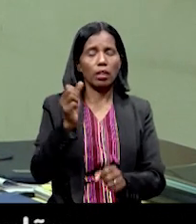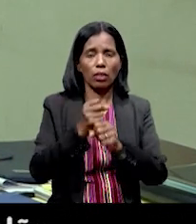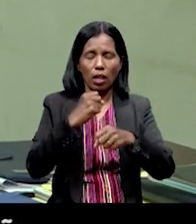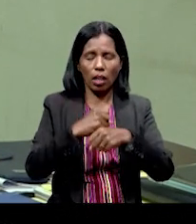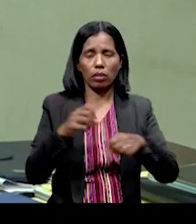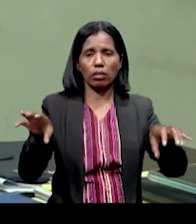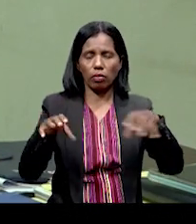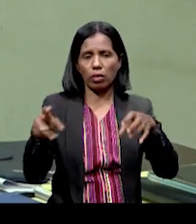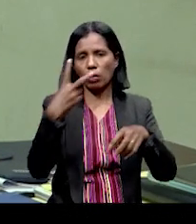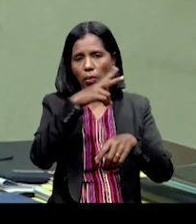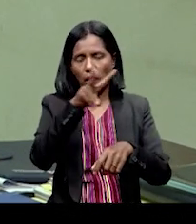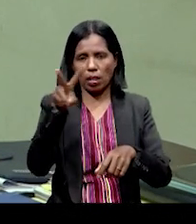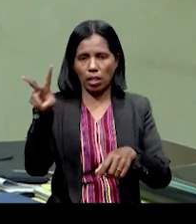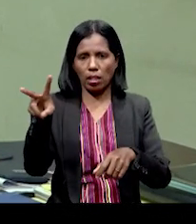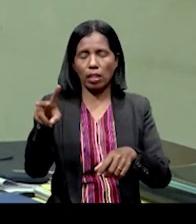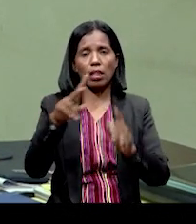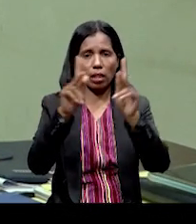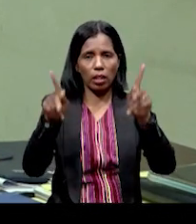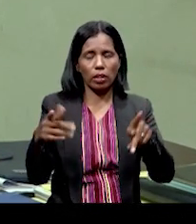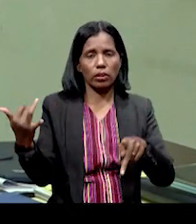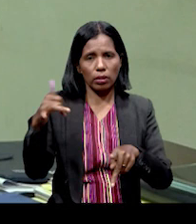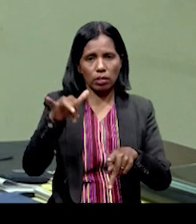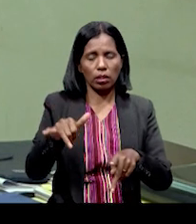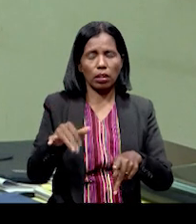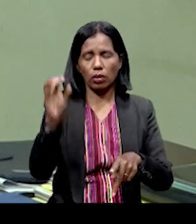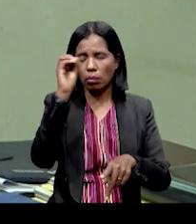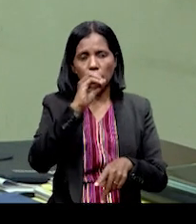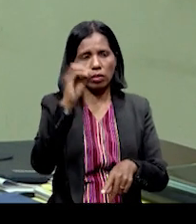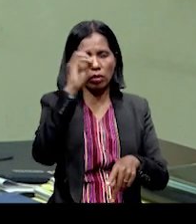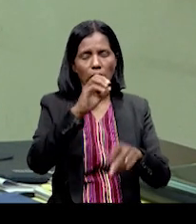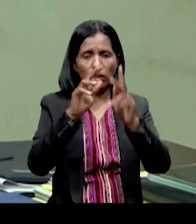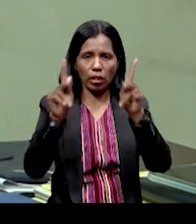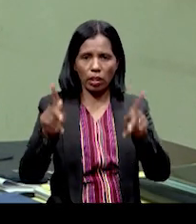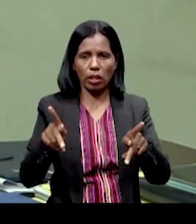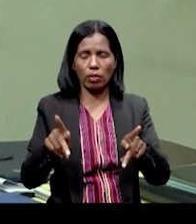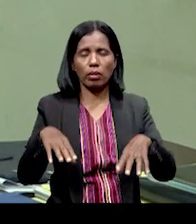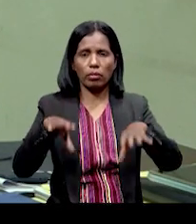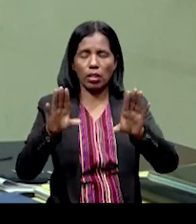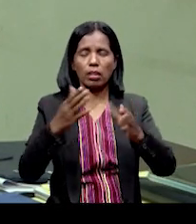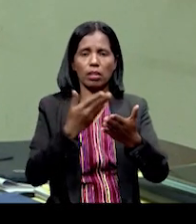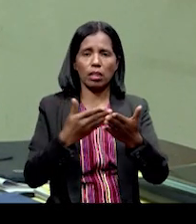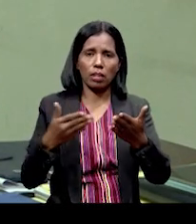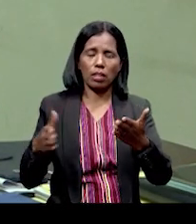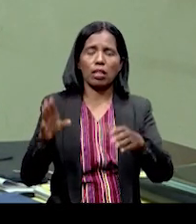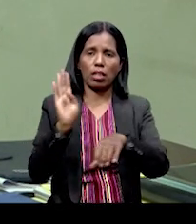inspeção conjunta ida o nível de observa direita a situação da DAO que e também a